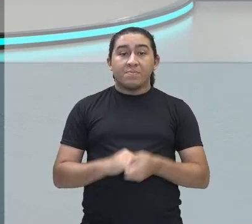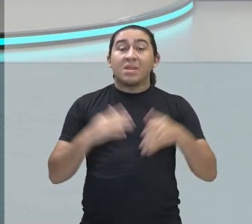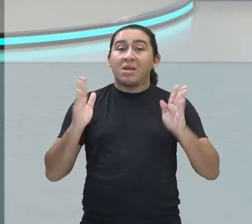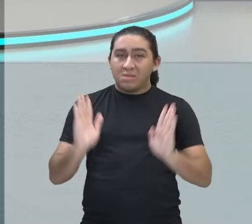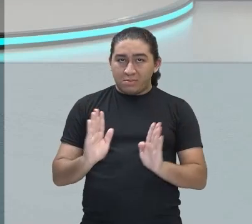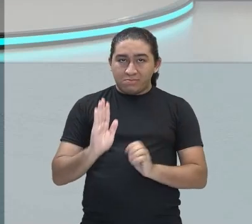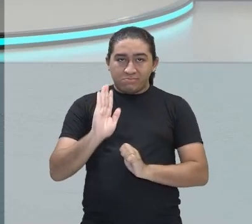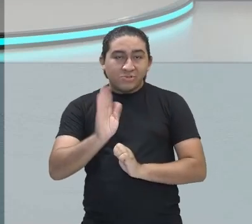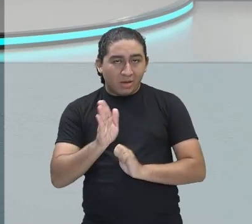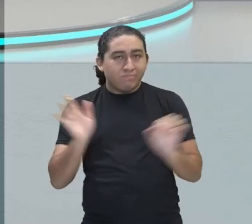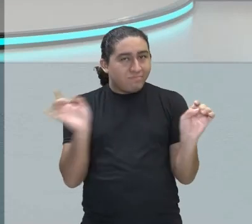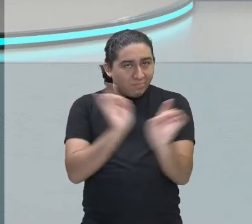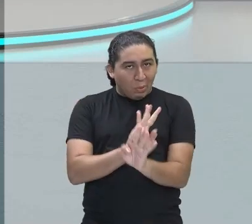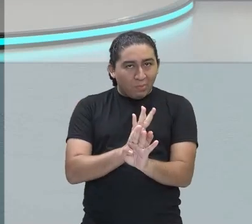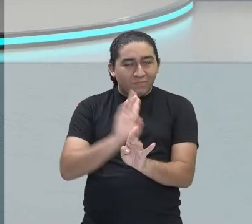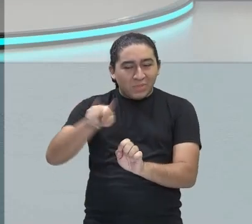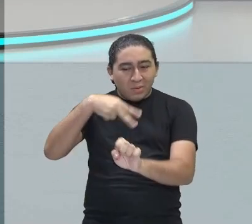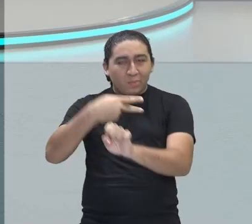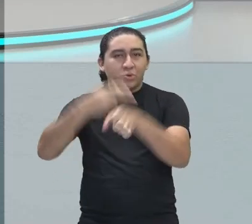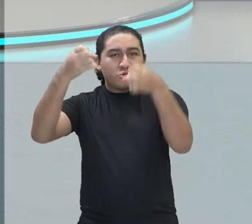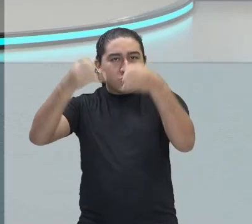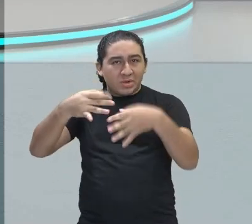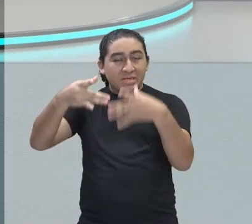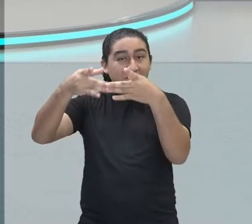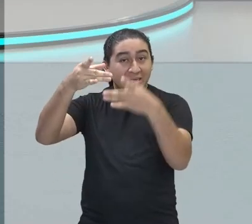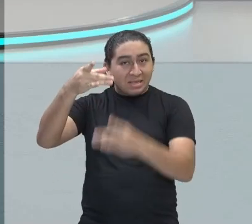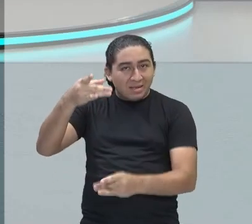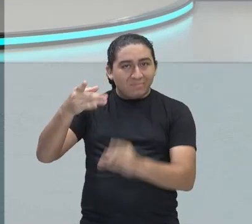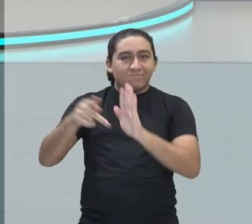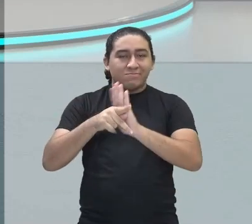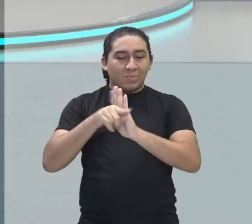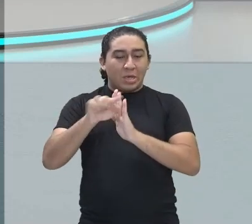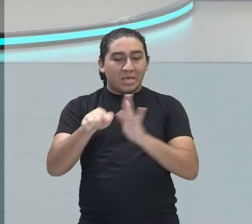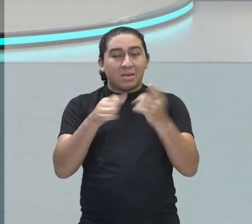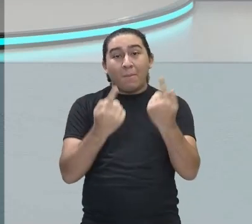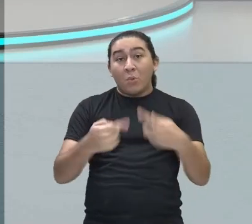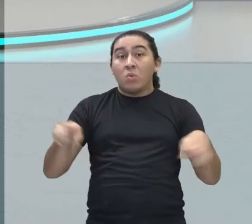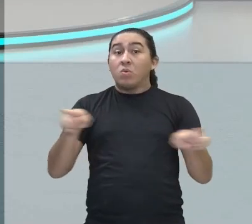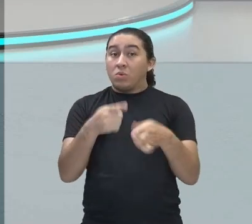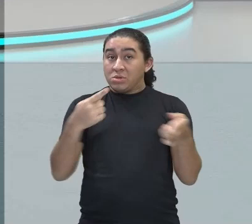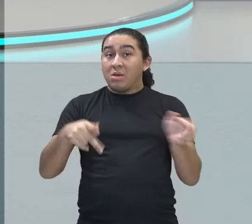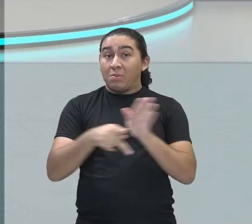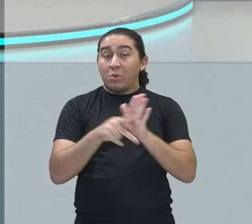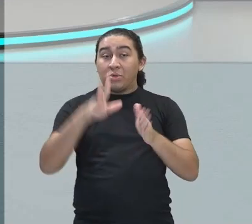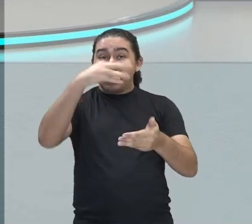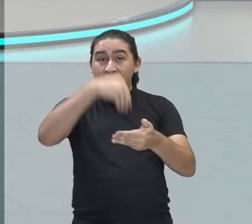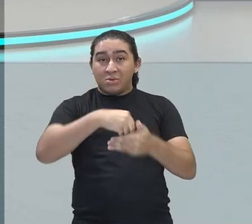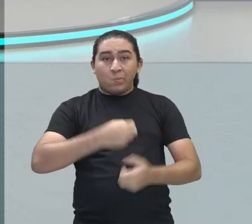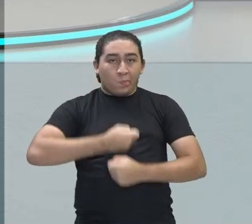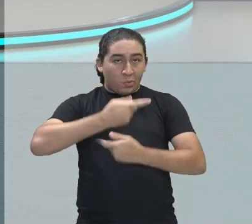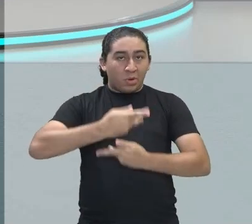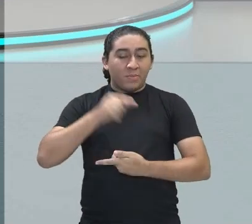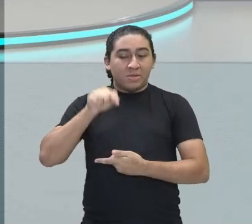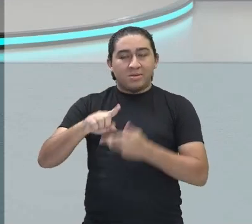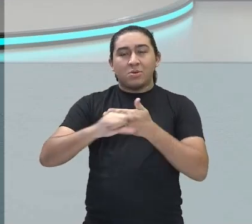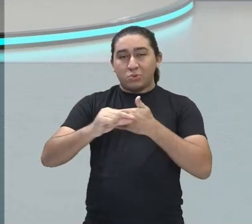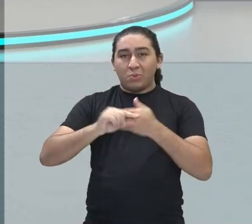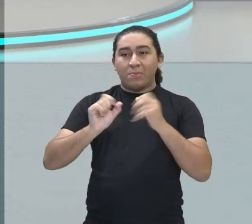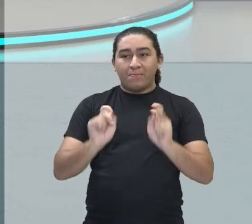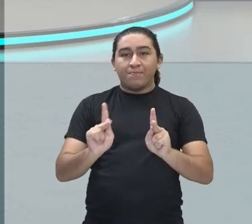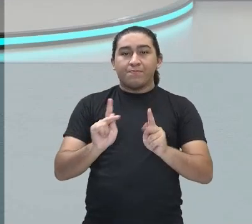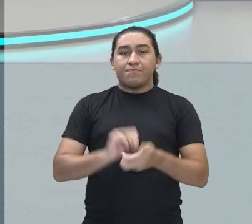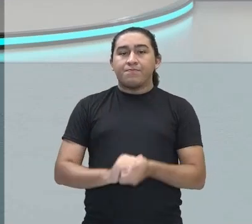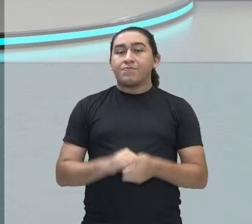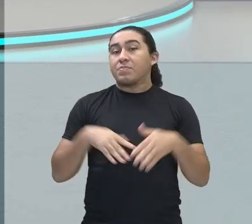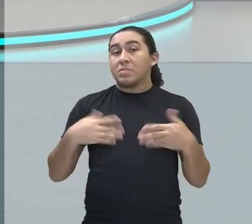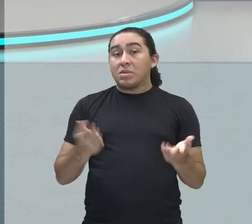por enquanto. Mais tarde falaremos mais sobre essa musicalidade dentro do poema simbolista.